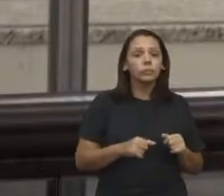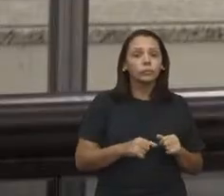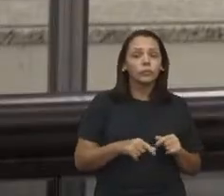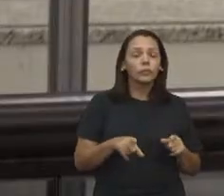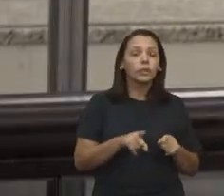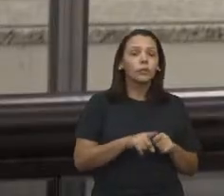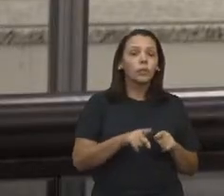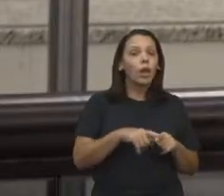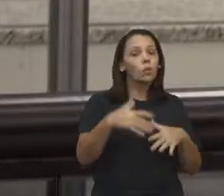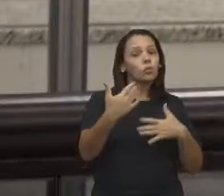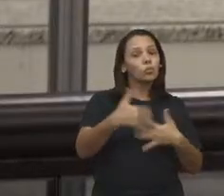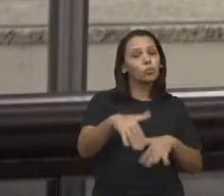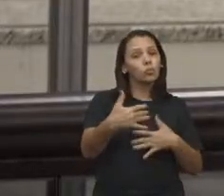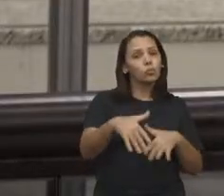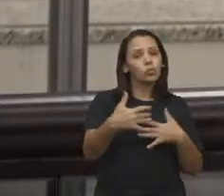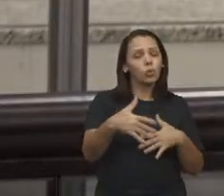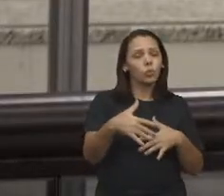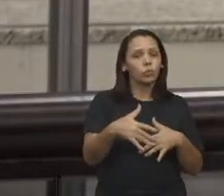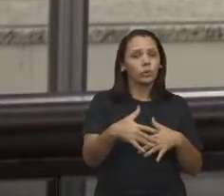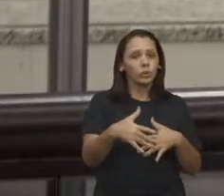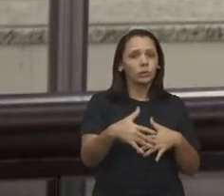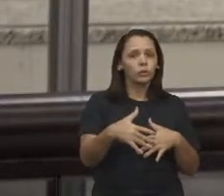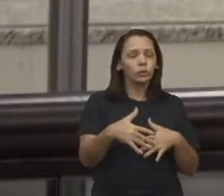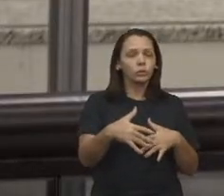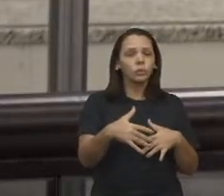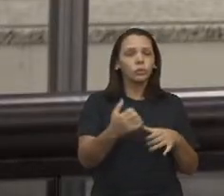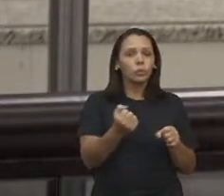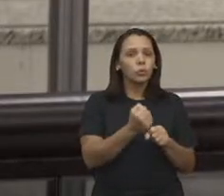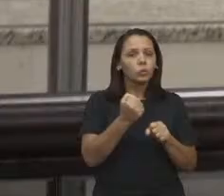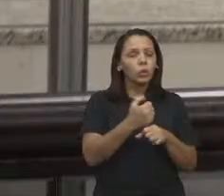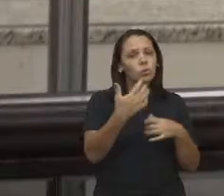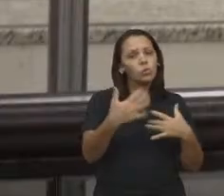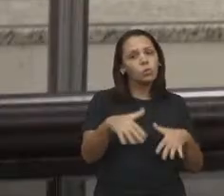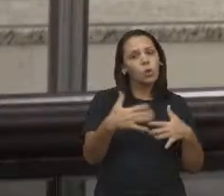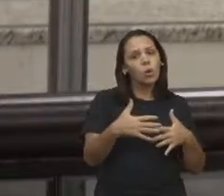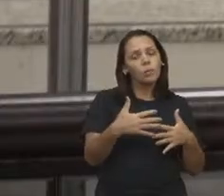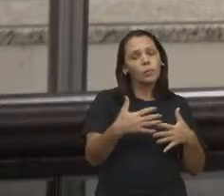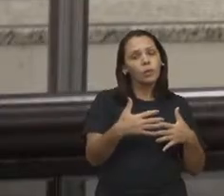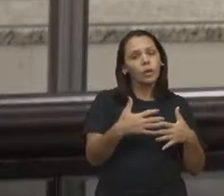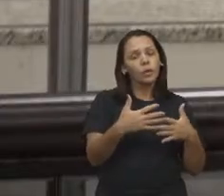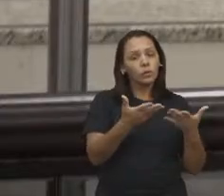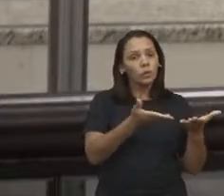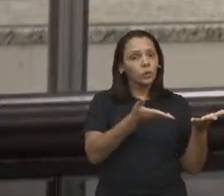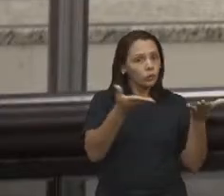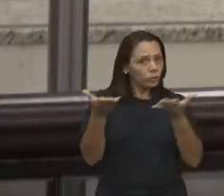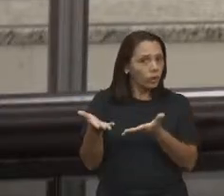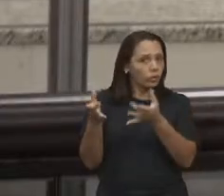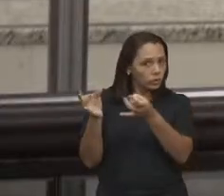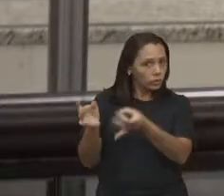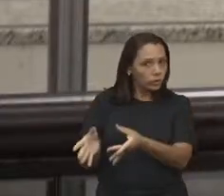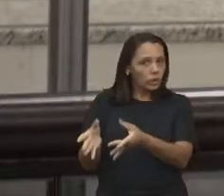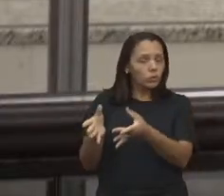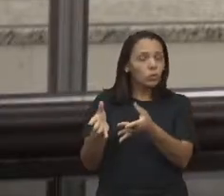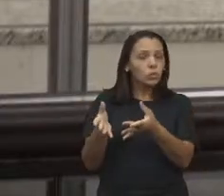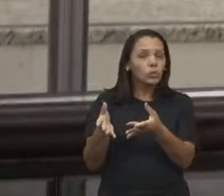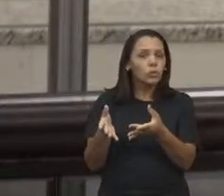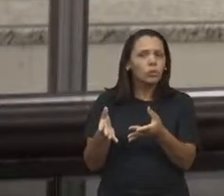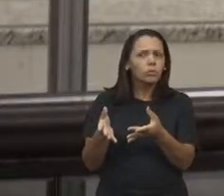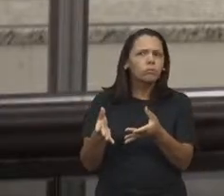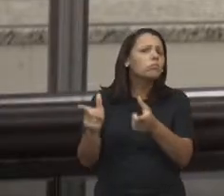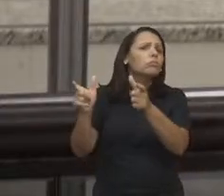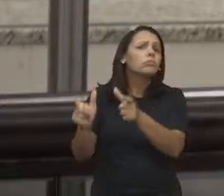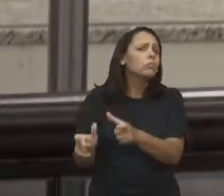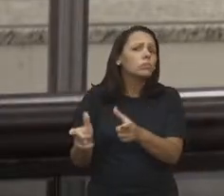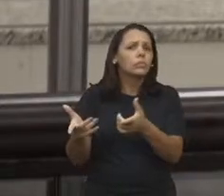estão resíduos que acabam sendo descartados após as construções. E para onde vai